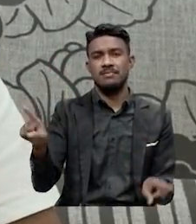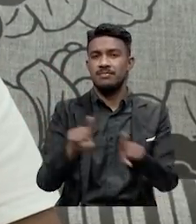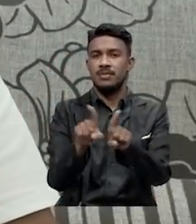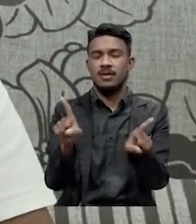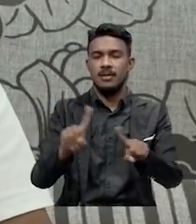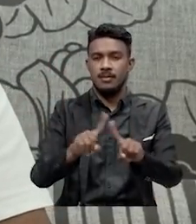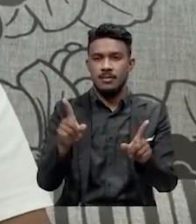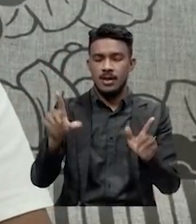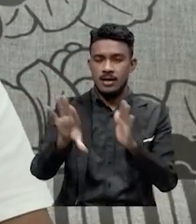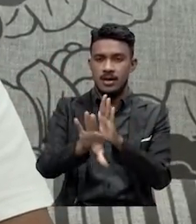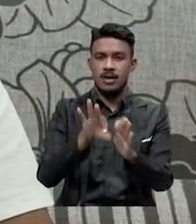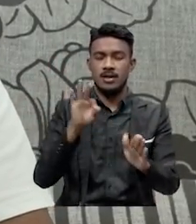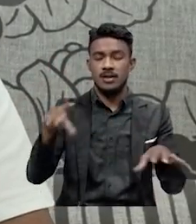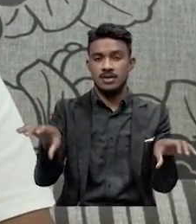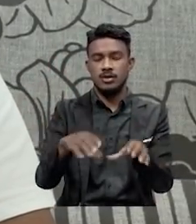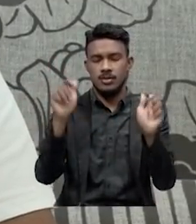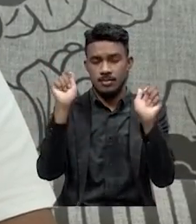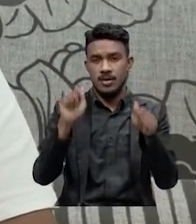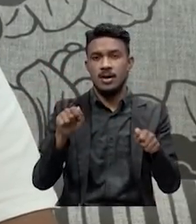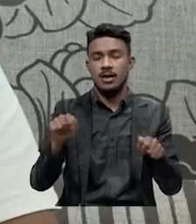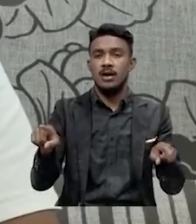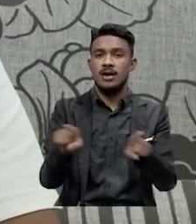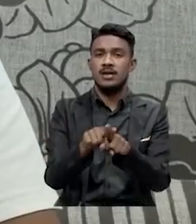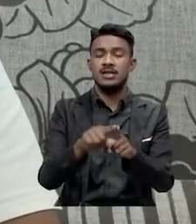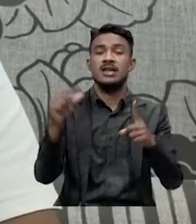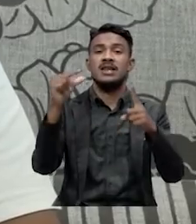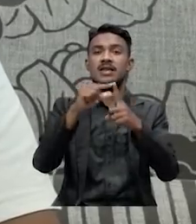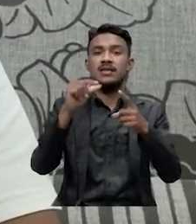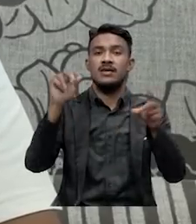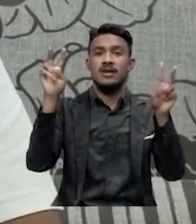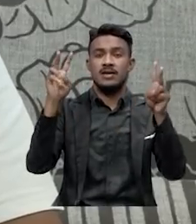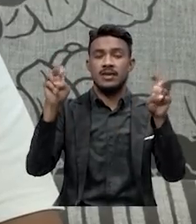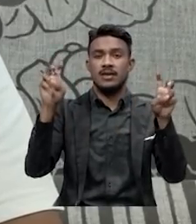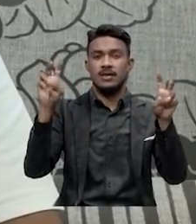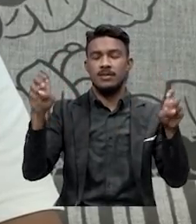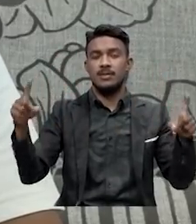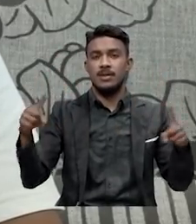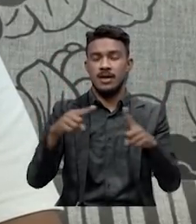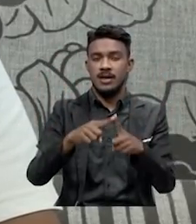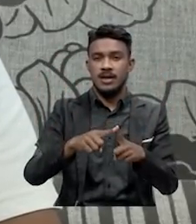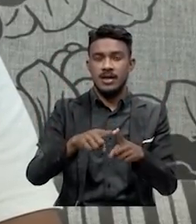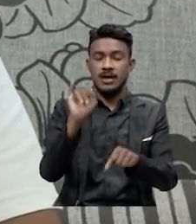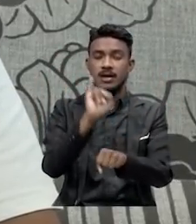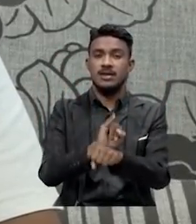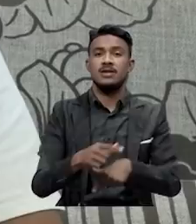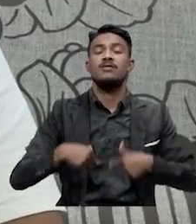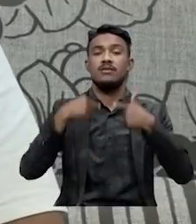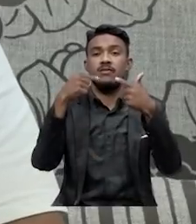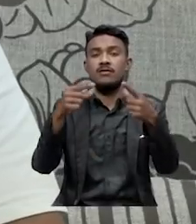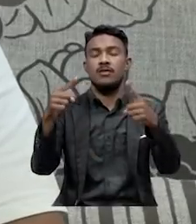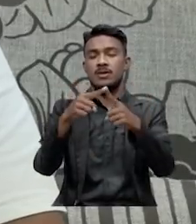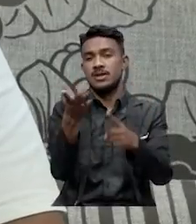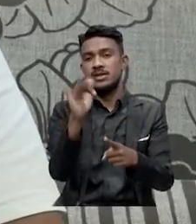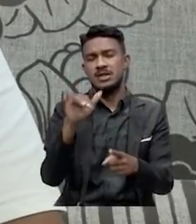bahetan investidura para tu bela ne an se titulo. Titulo ni buma kreda foba sira. Dan ne itlat